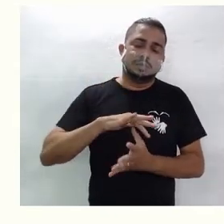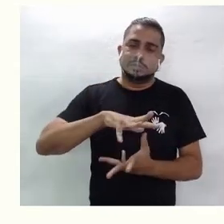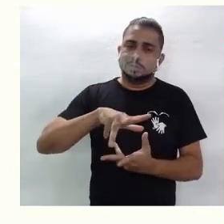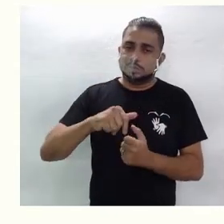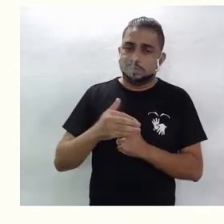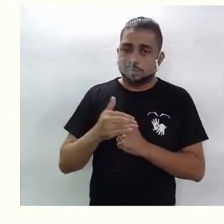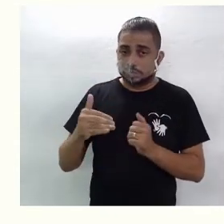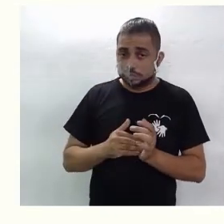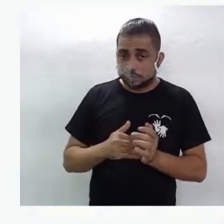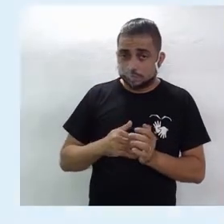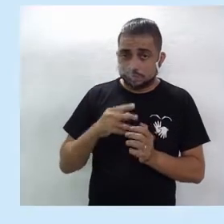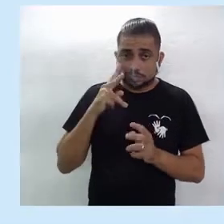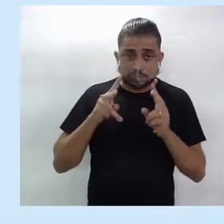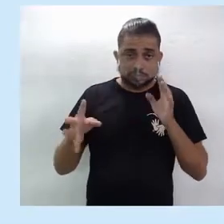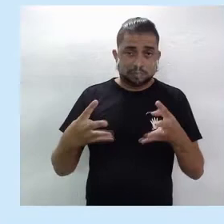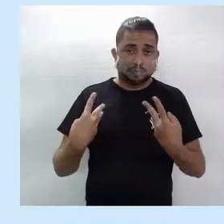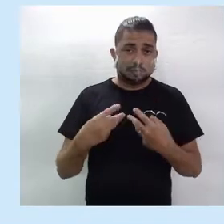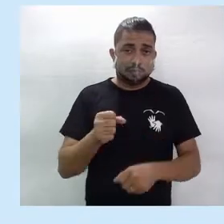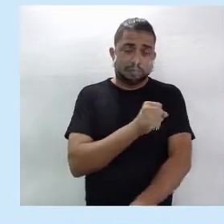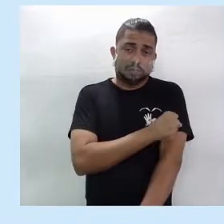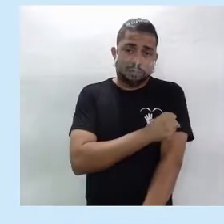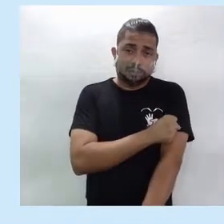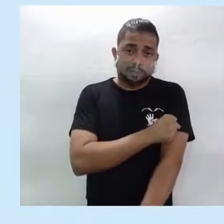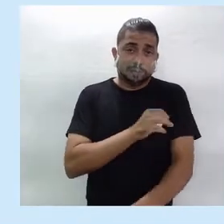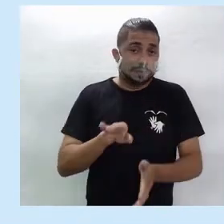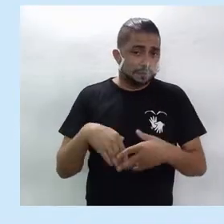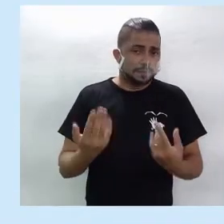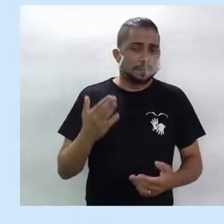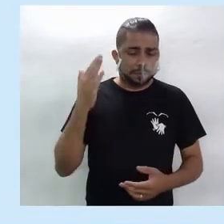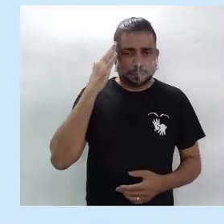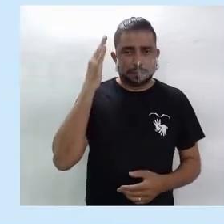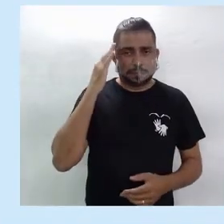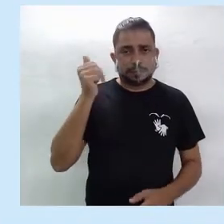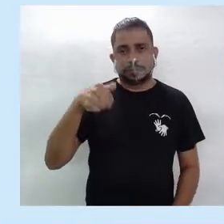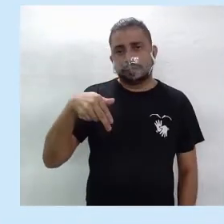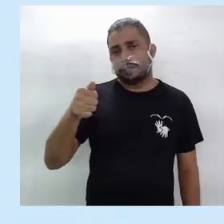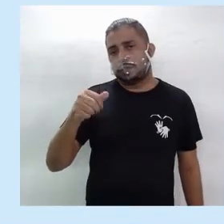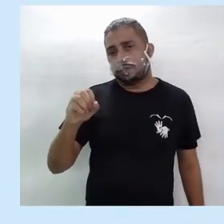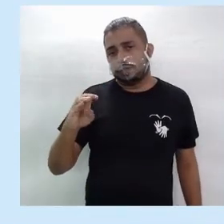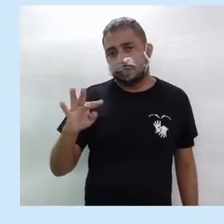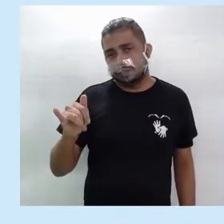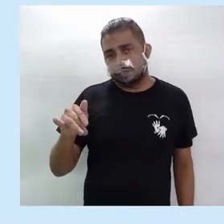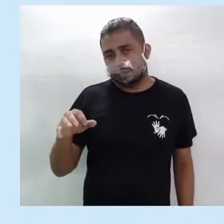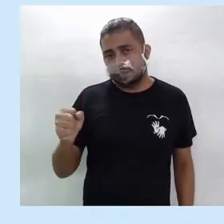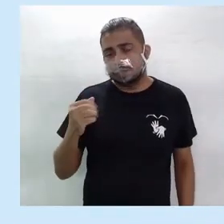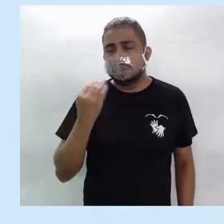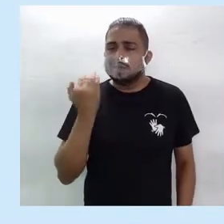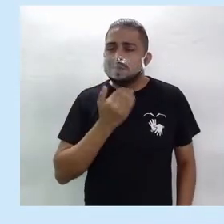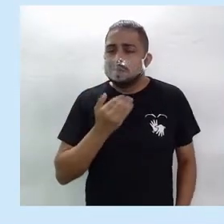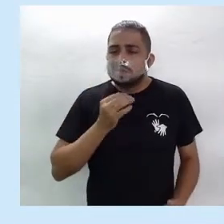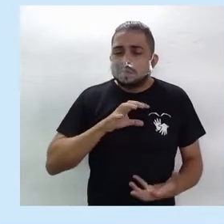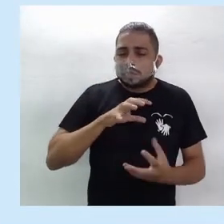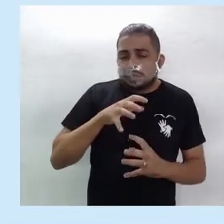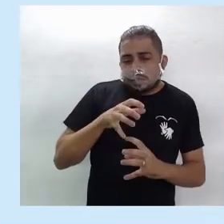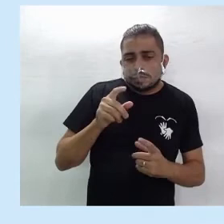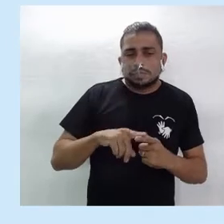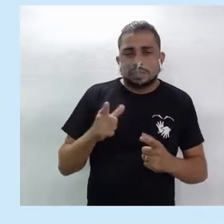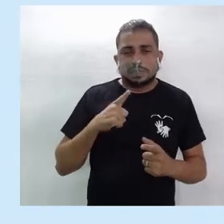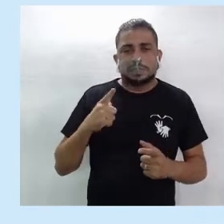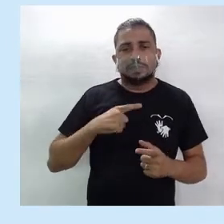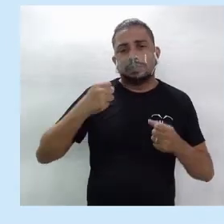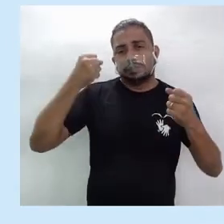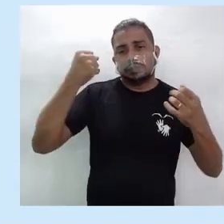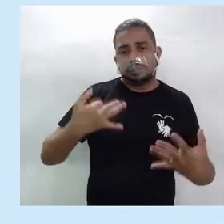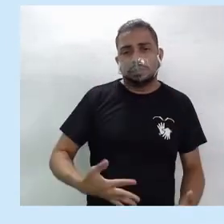tá? Olha para mim, oitavo ano. Então, estamos entendendo que a anamorfose é um mapa distorcido, mas ele também conta uma história,